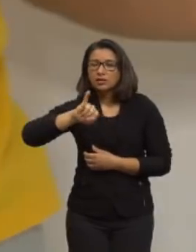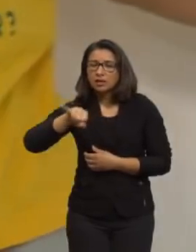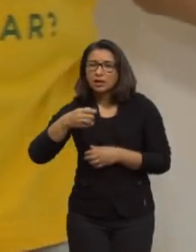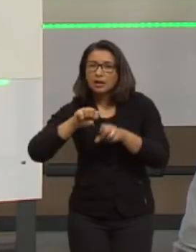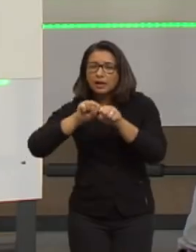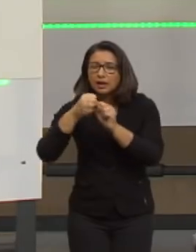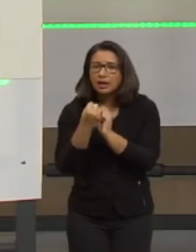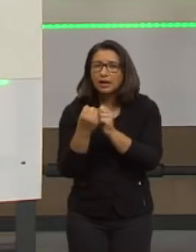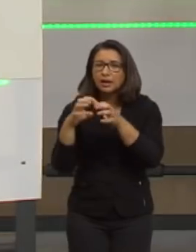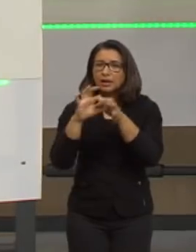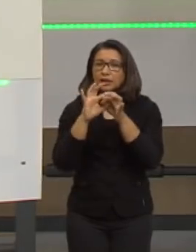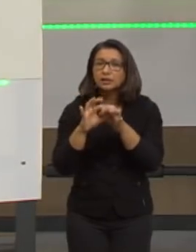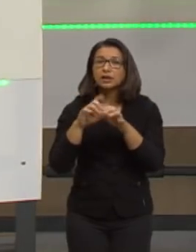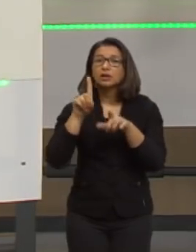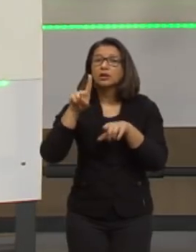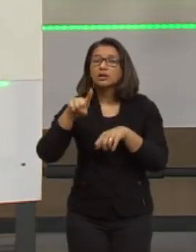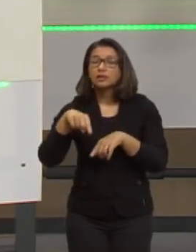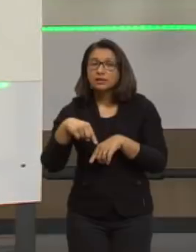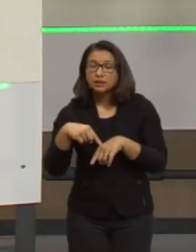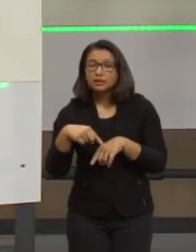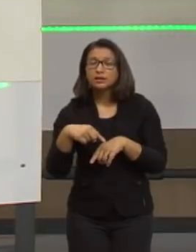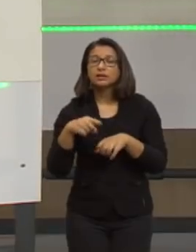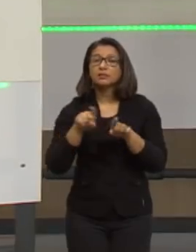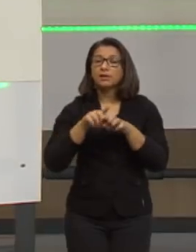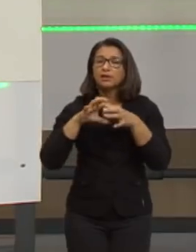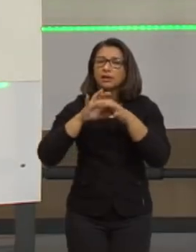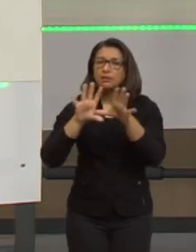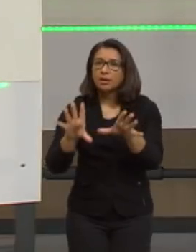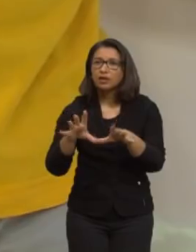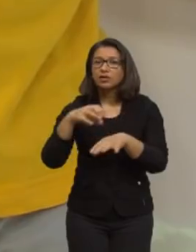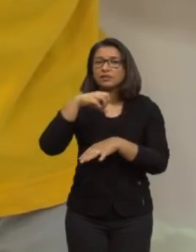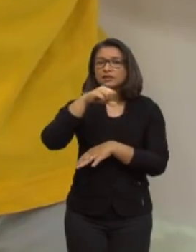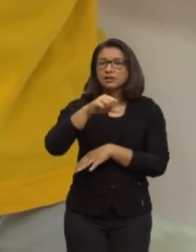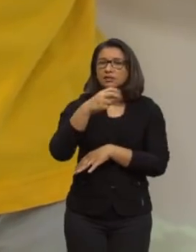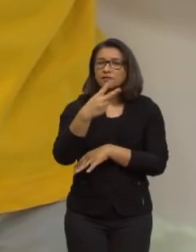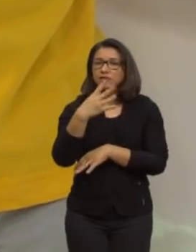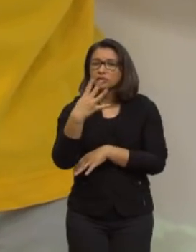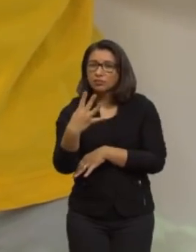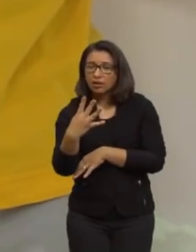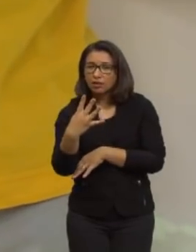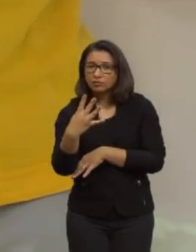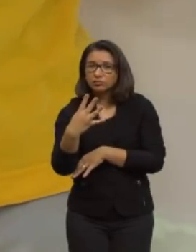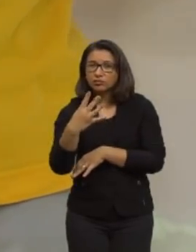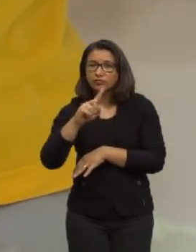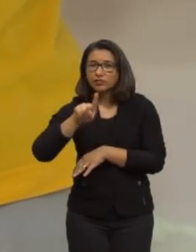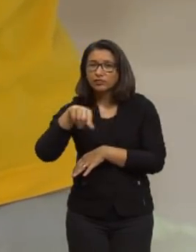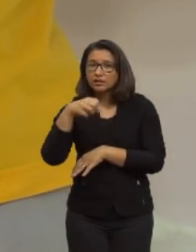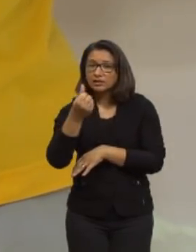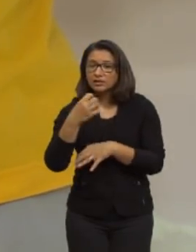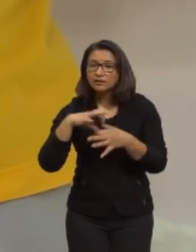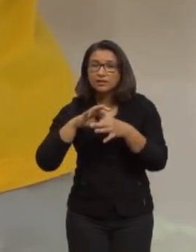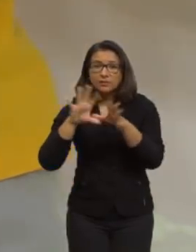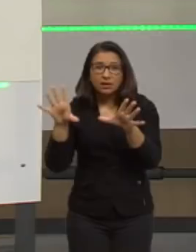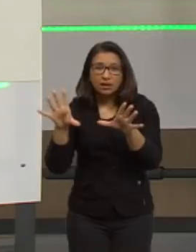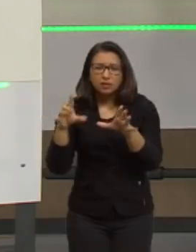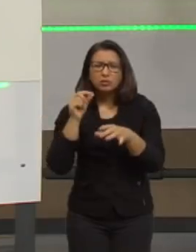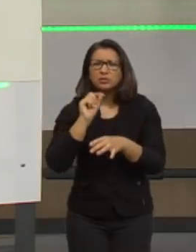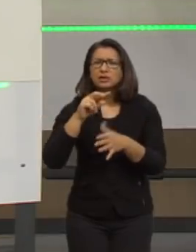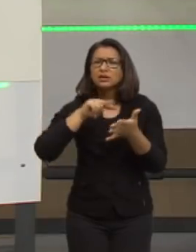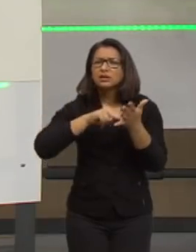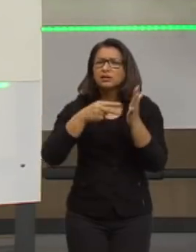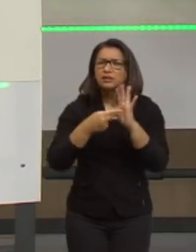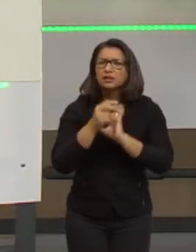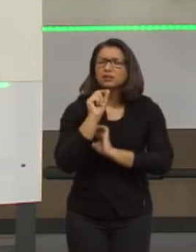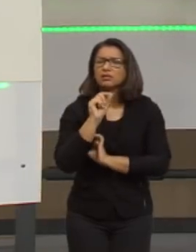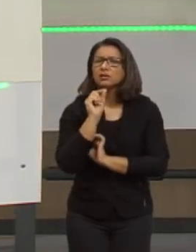as ligações e foi liberado 920 e 4,6 o que quer dizer isso daqui quer